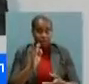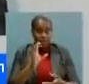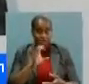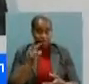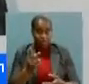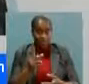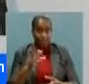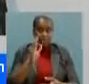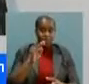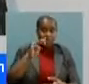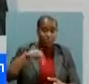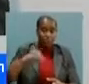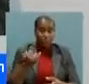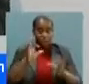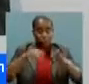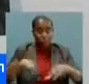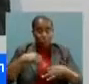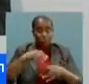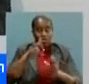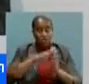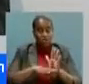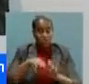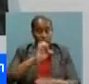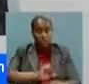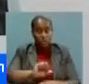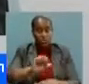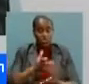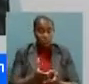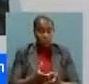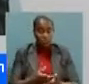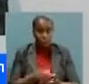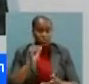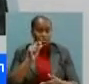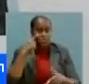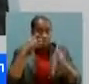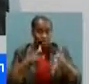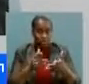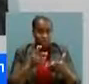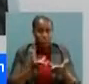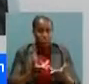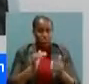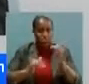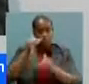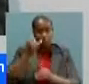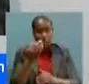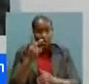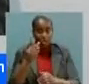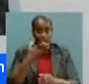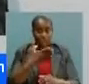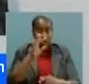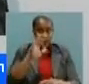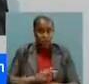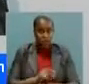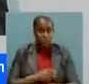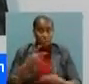atenção para o excessivo nível de isenções fiscais e sugere o aumento do IVA para 17%. Uma análise atenta